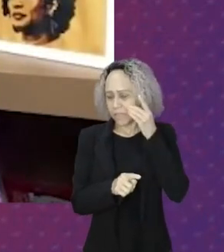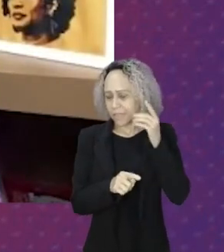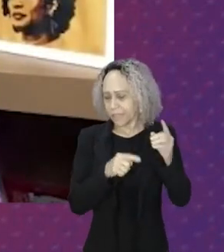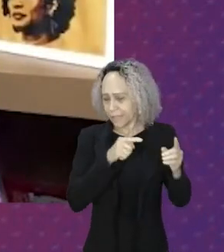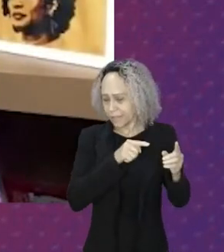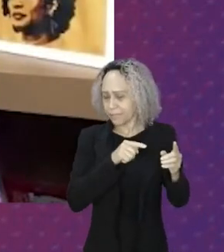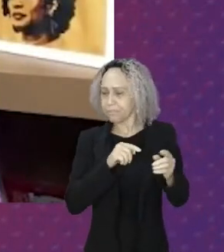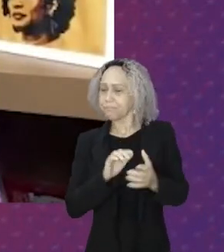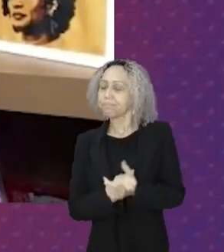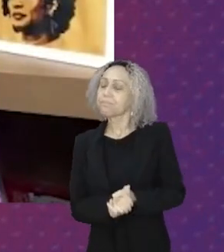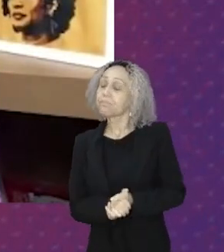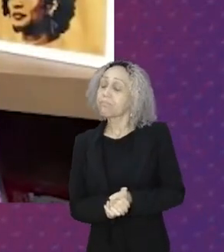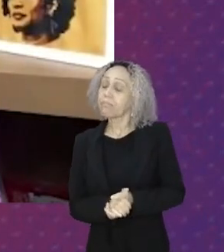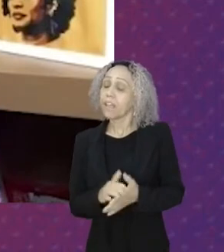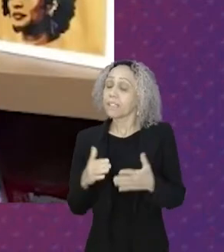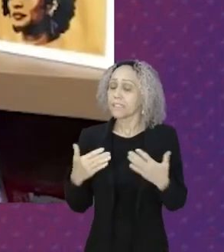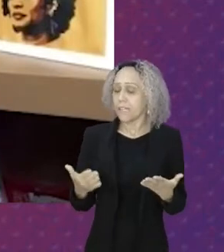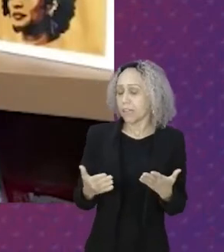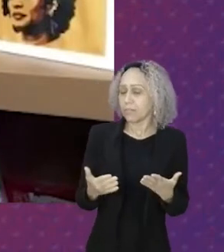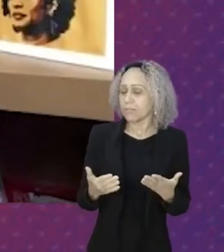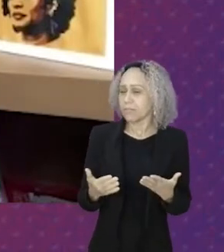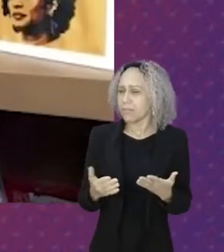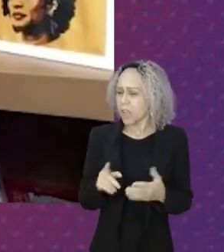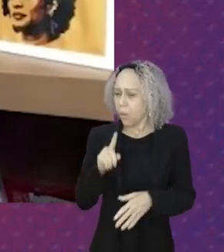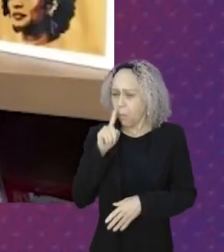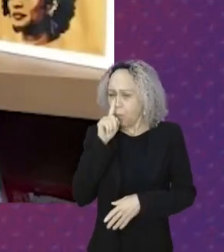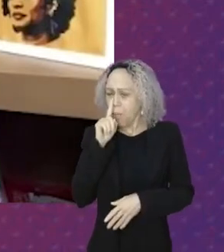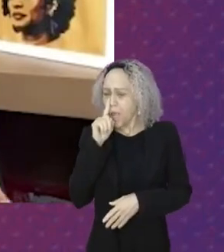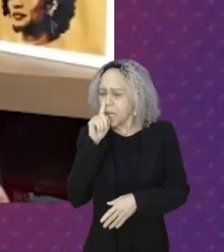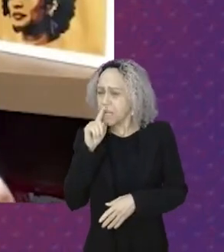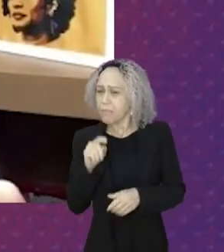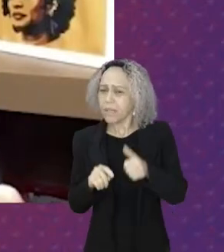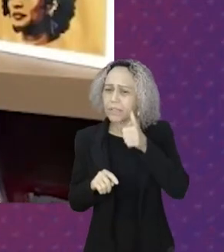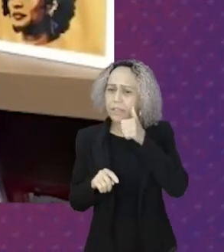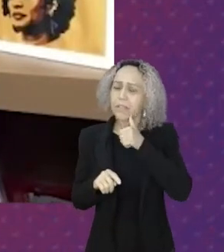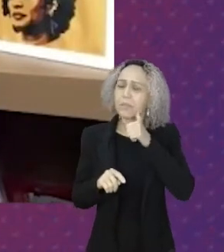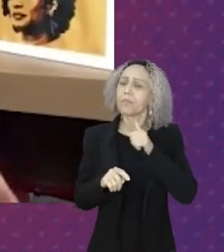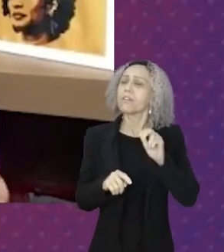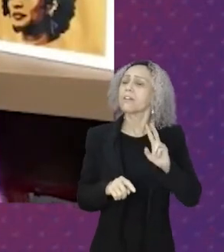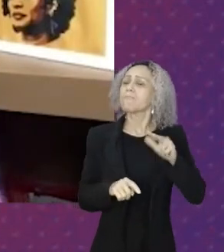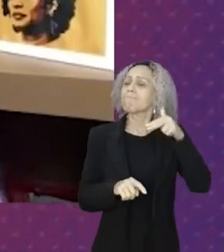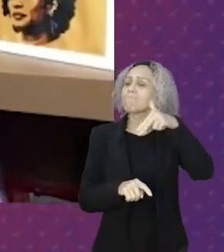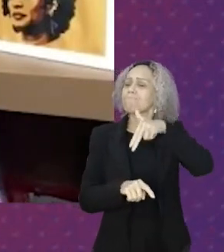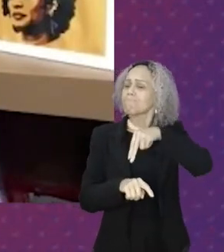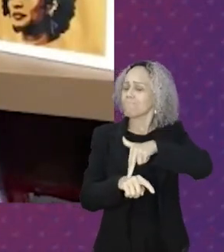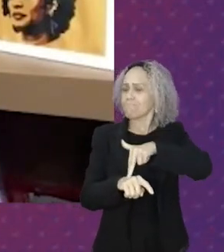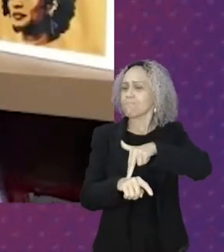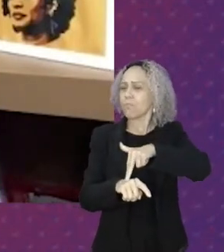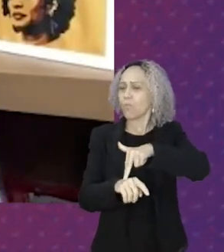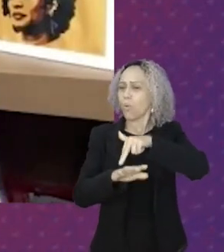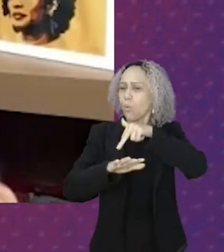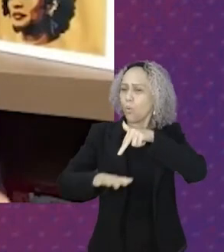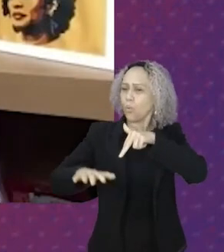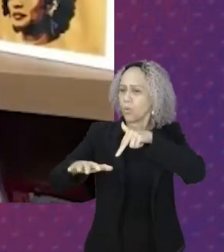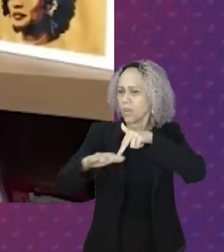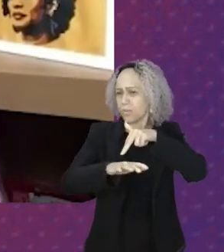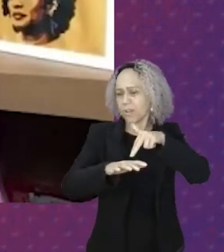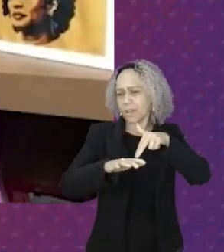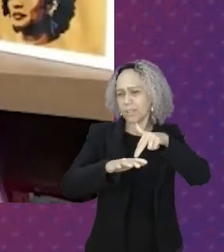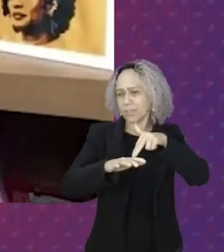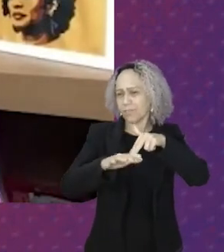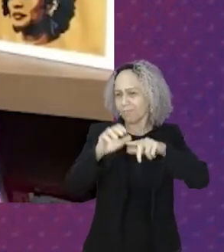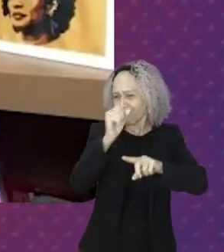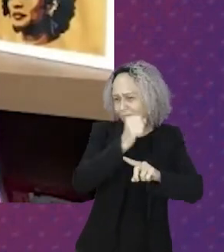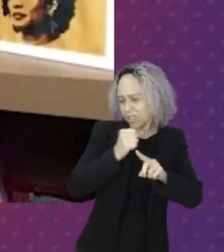as mulheres, para que elas permaneçam. Então, nós estamos falando da necessidade de ocupação dos espaços, mas